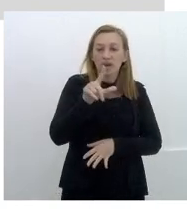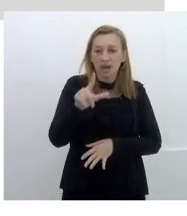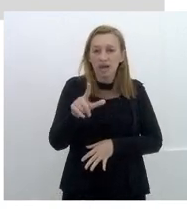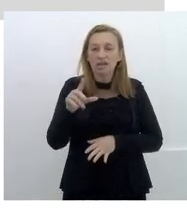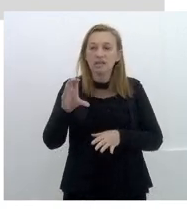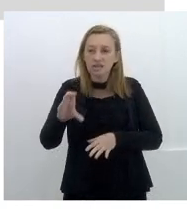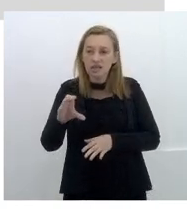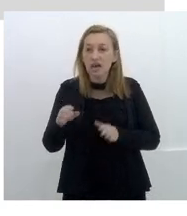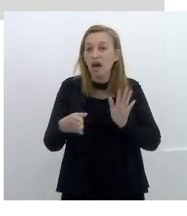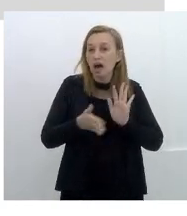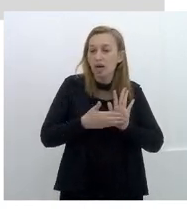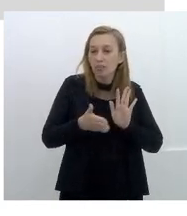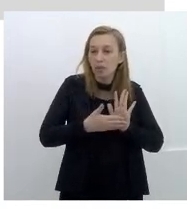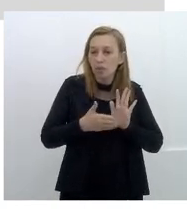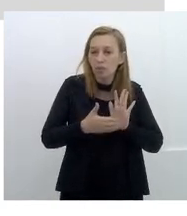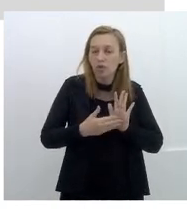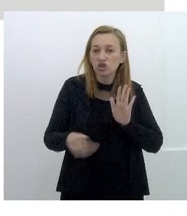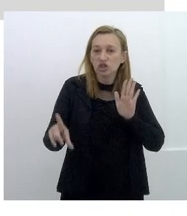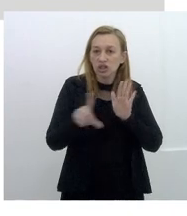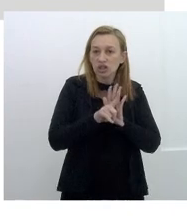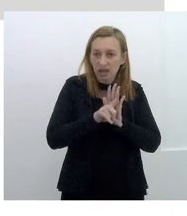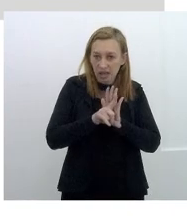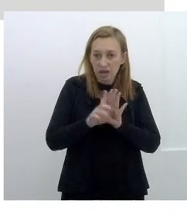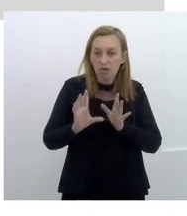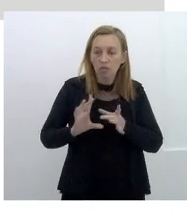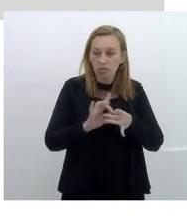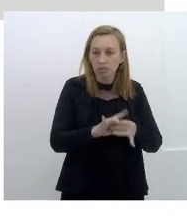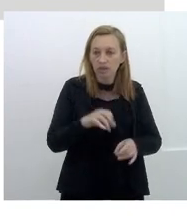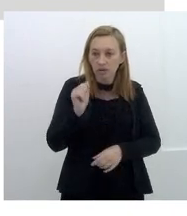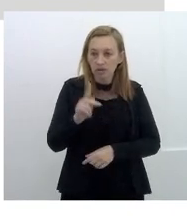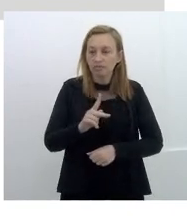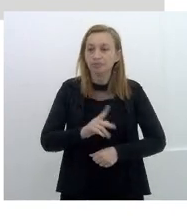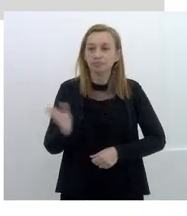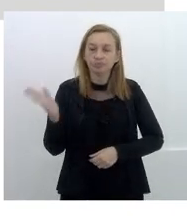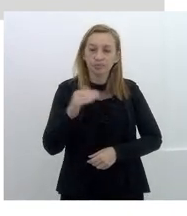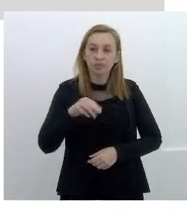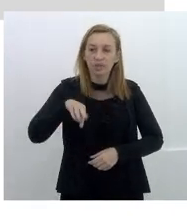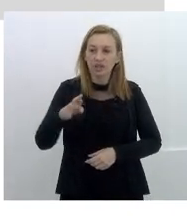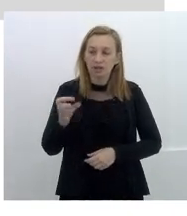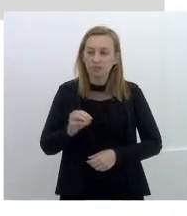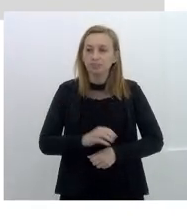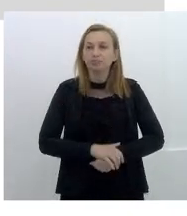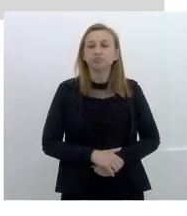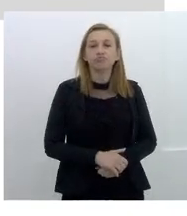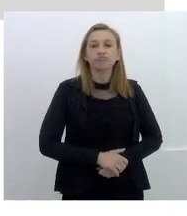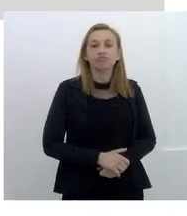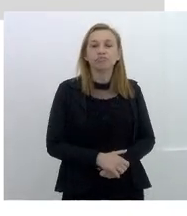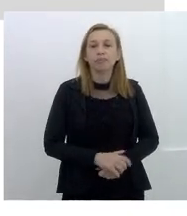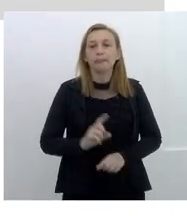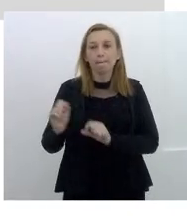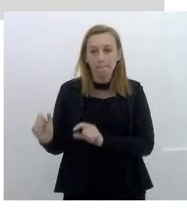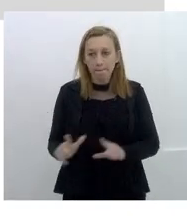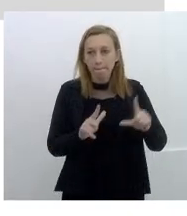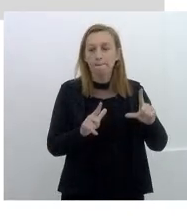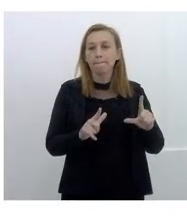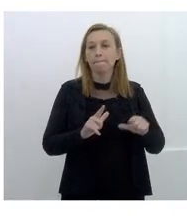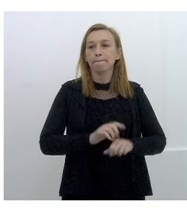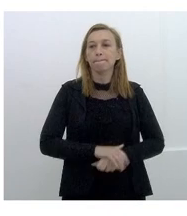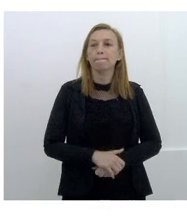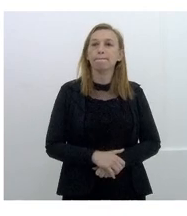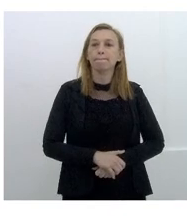que a proposta de lei complementar Como lavar G1 Essa é a próxima gelado por